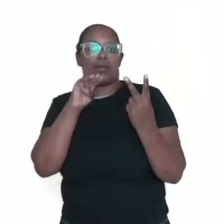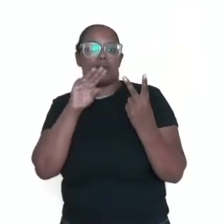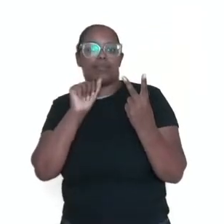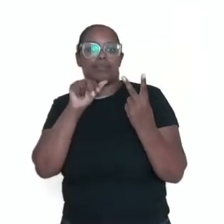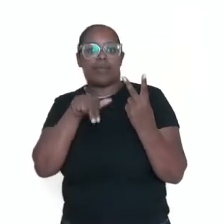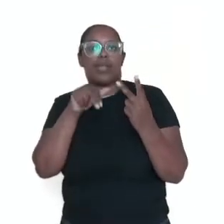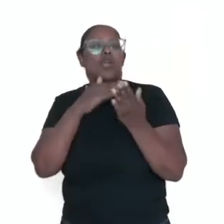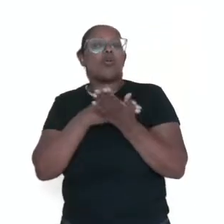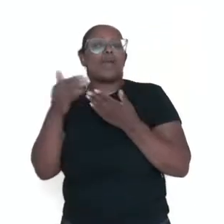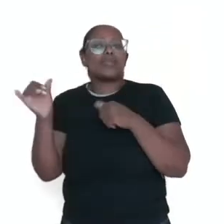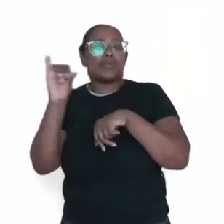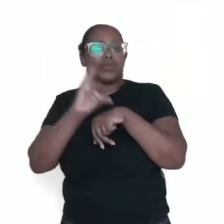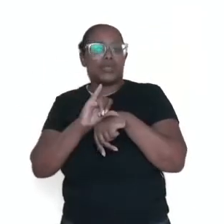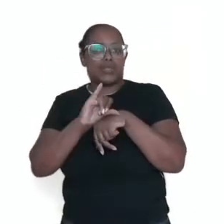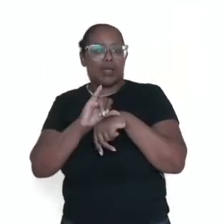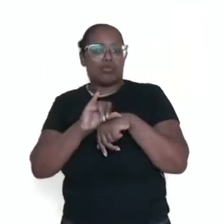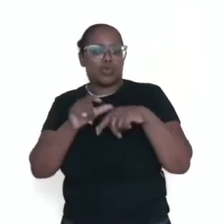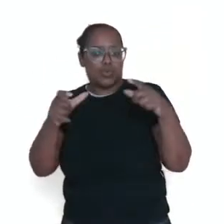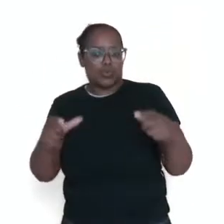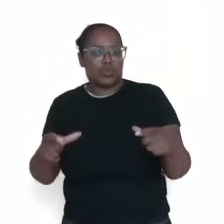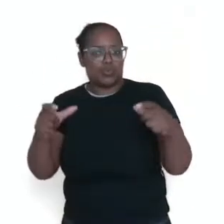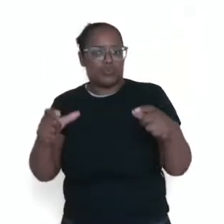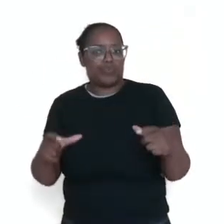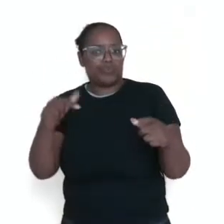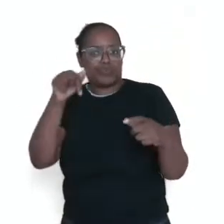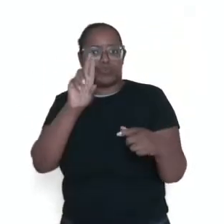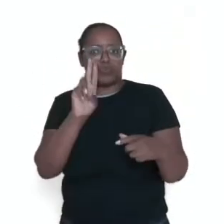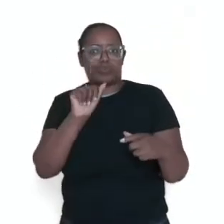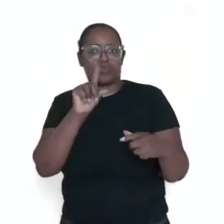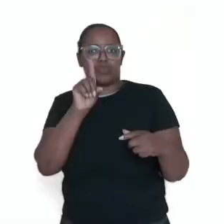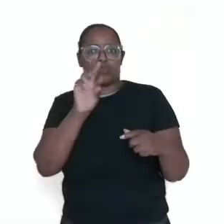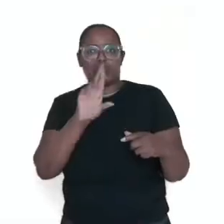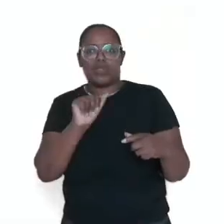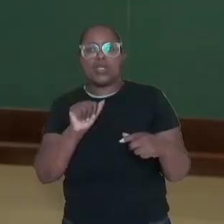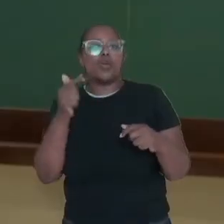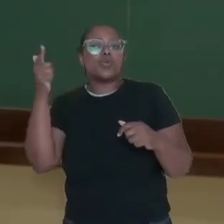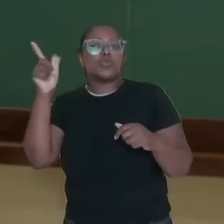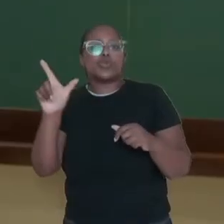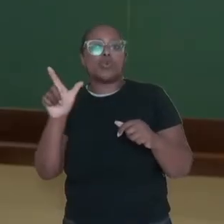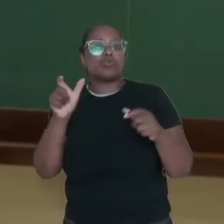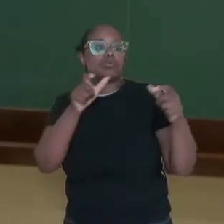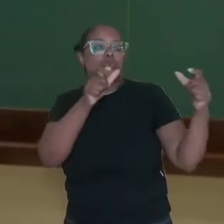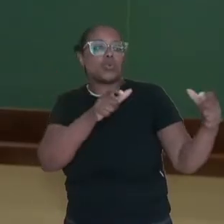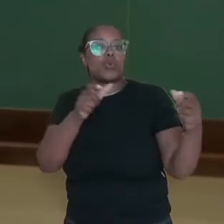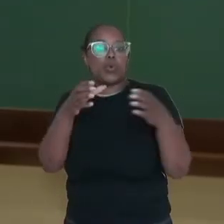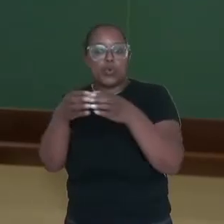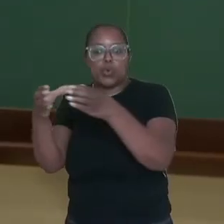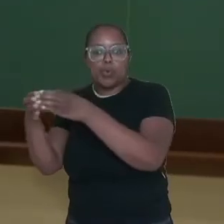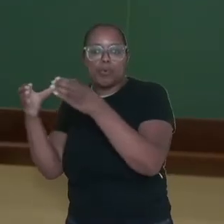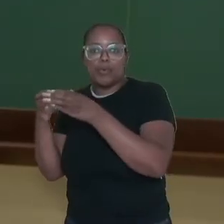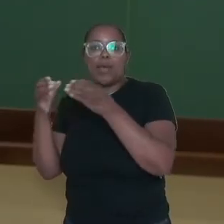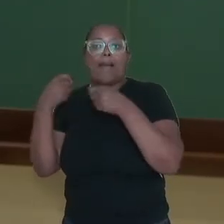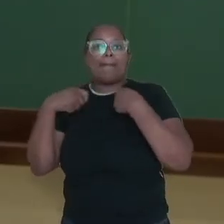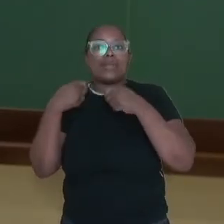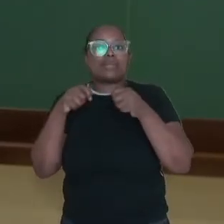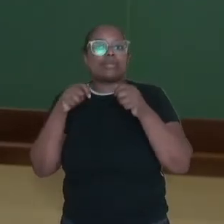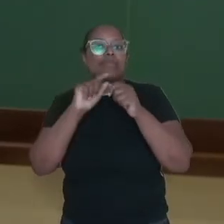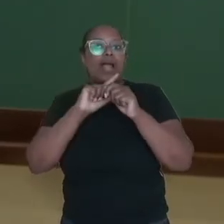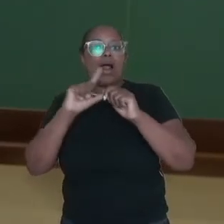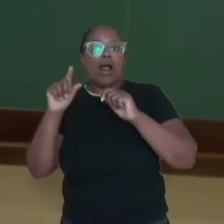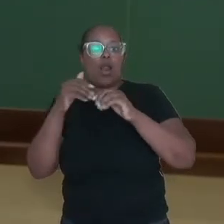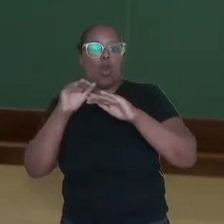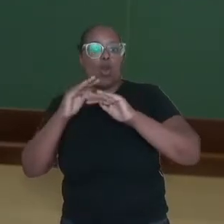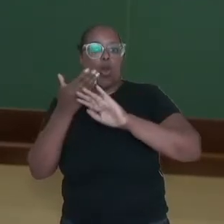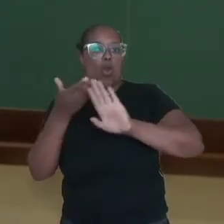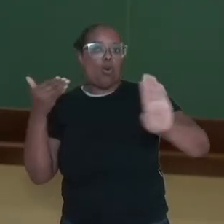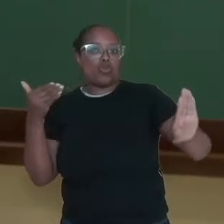no centro da quadra, lá no meinho da quadra, tá? Os outros alunos devem se espalhar pela quadra e vão tentar fugir do